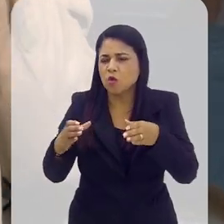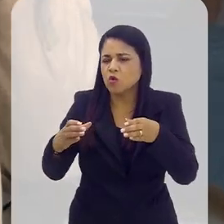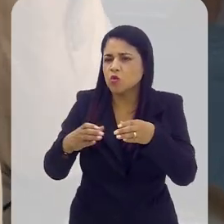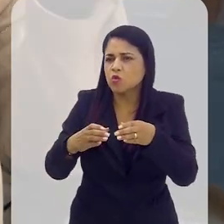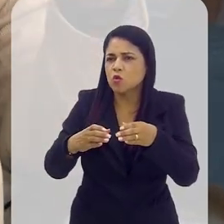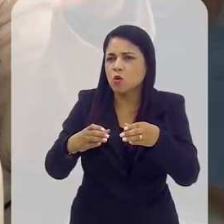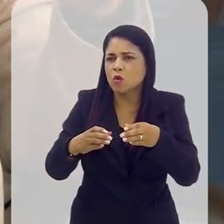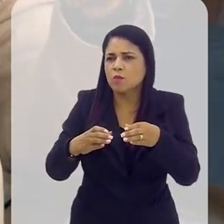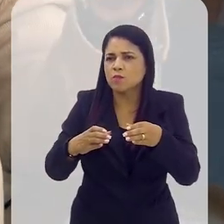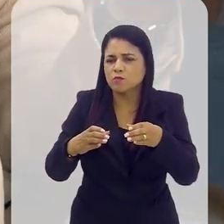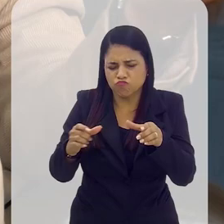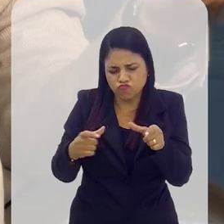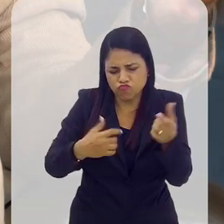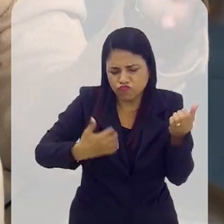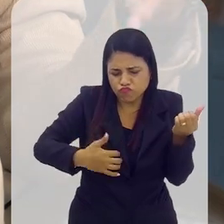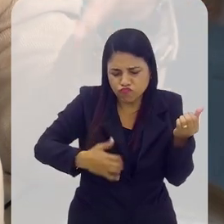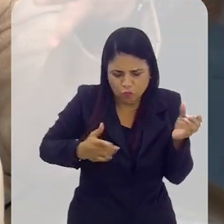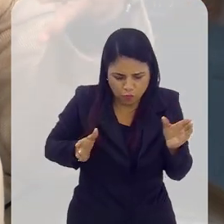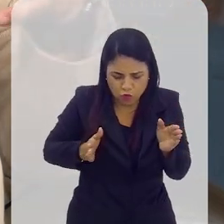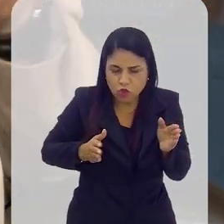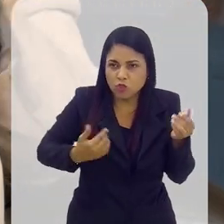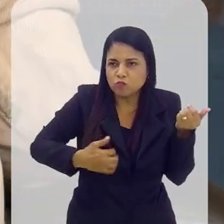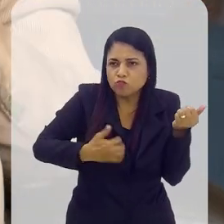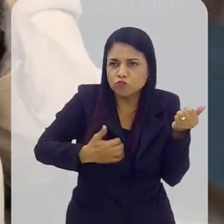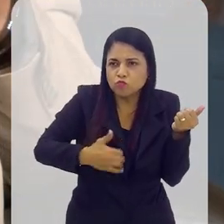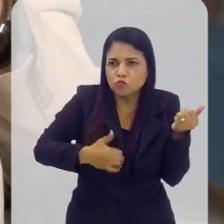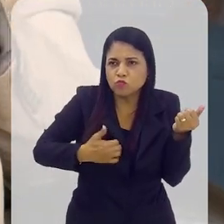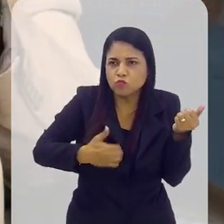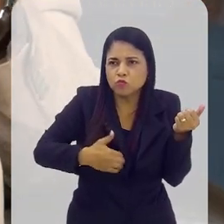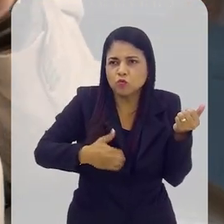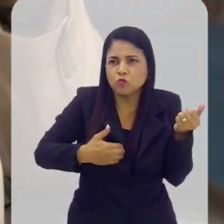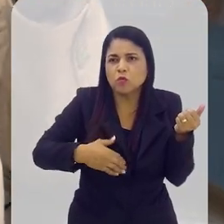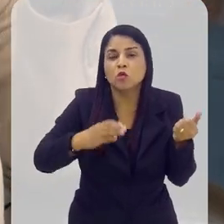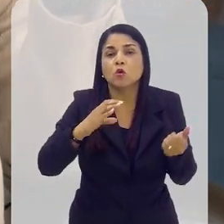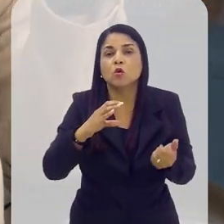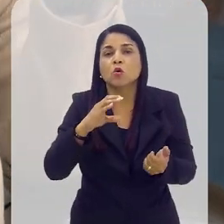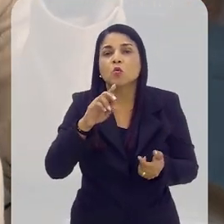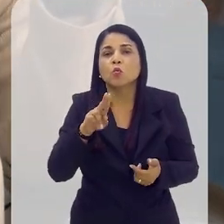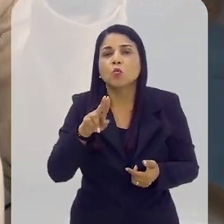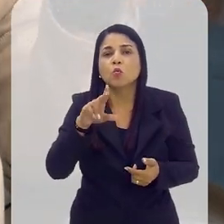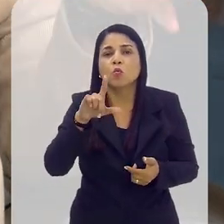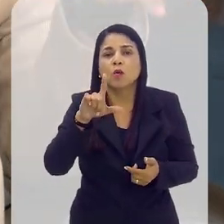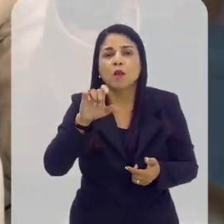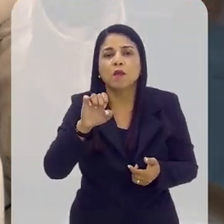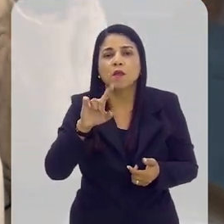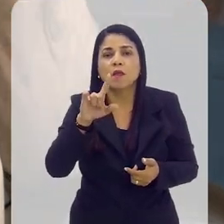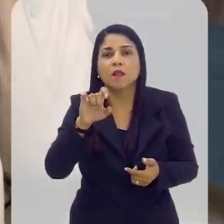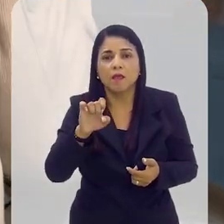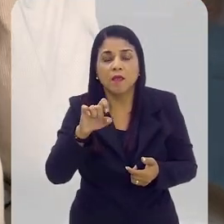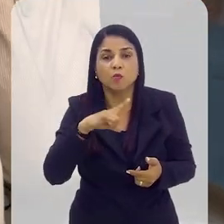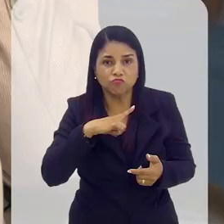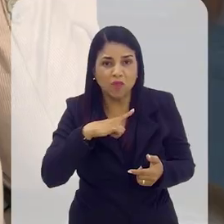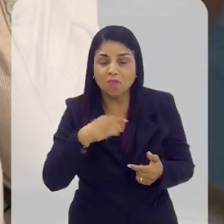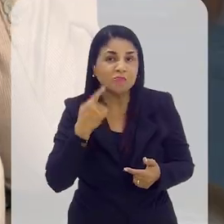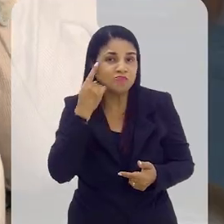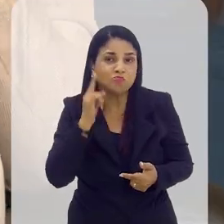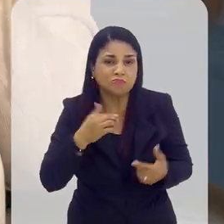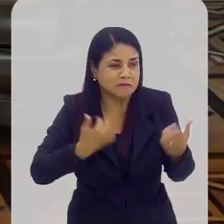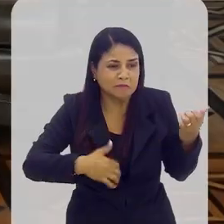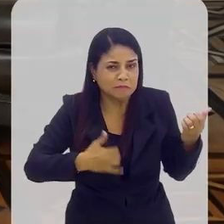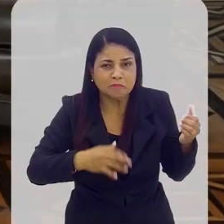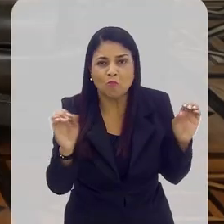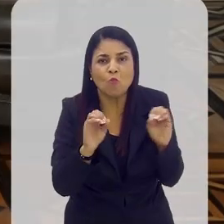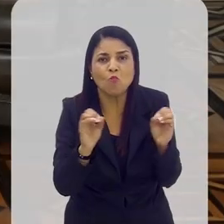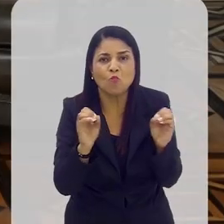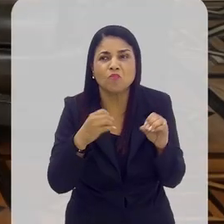é o nome, meu amor, daquele violão que parece um cavaquinho pequenininho? Como é que é o nome? É o quê? Culelê? É, mas você é um grande artista, a gente percebe